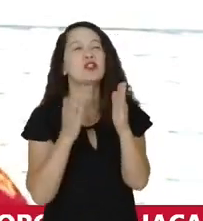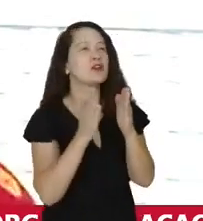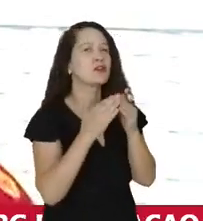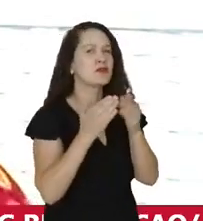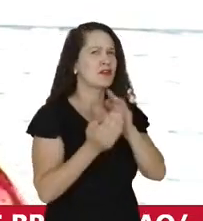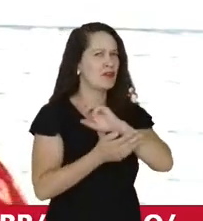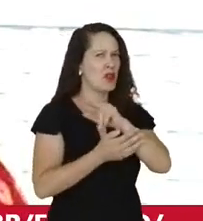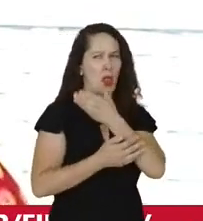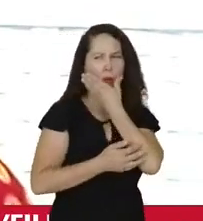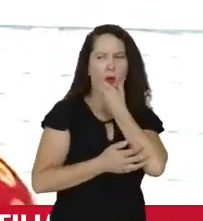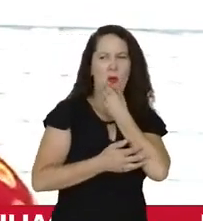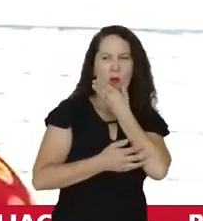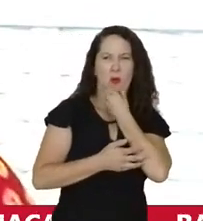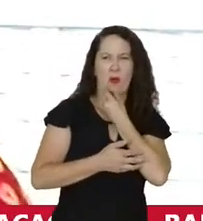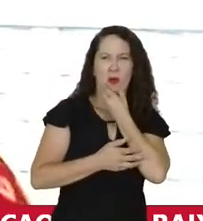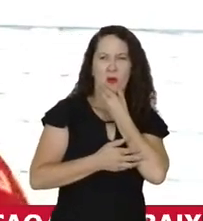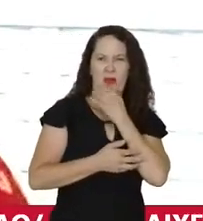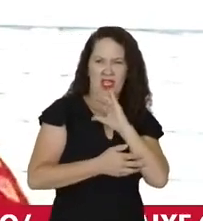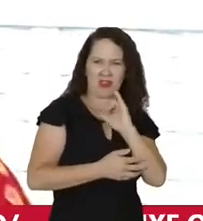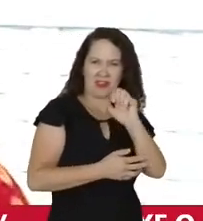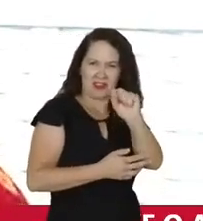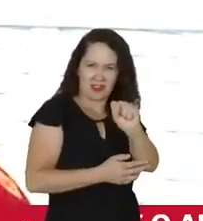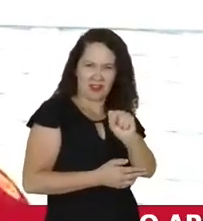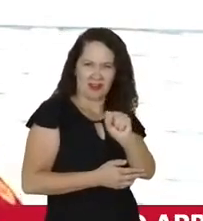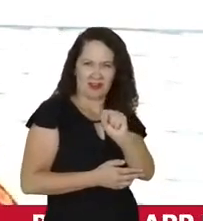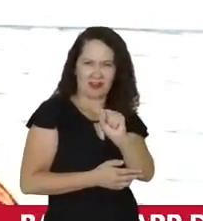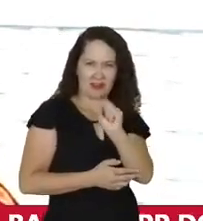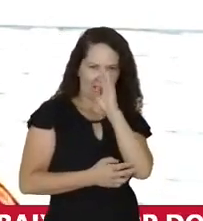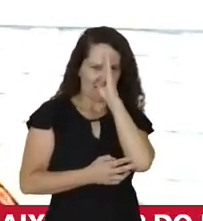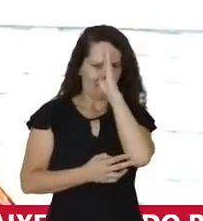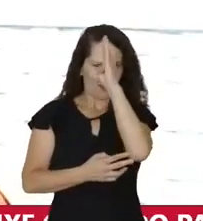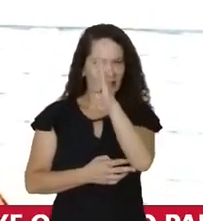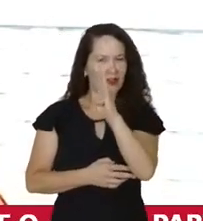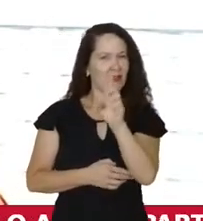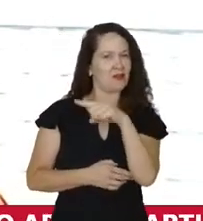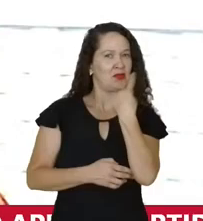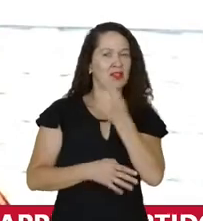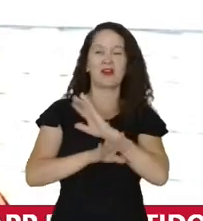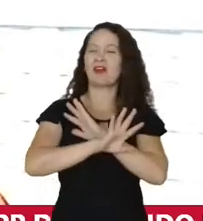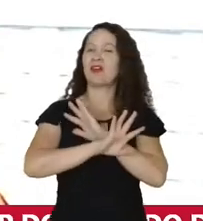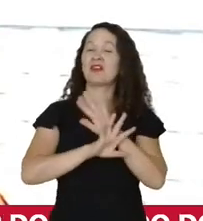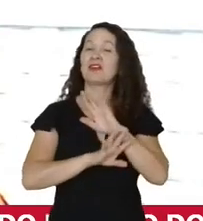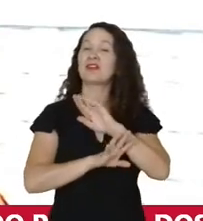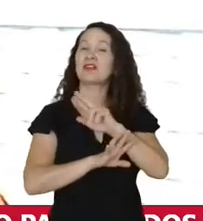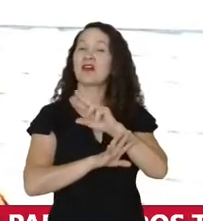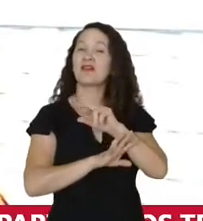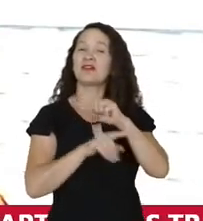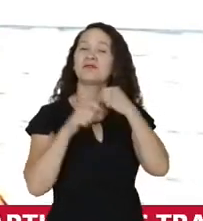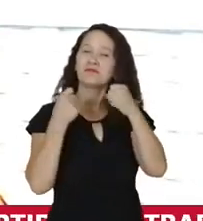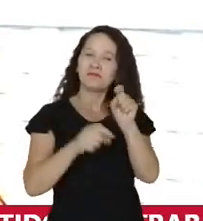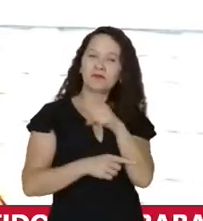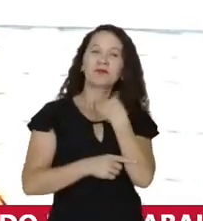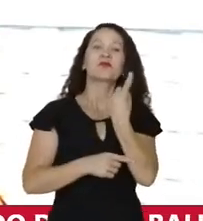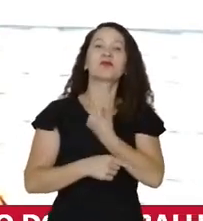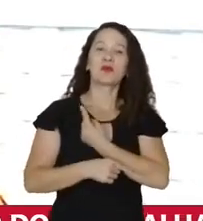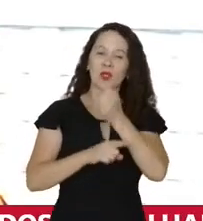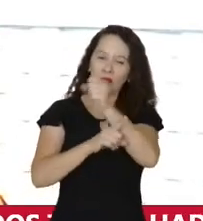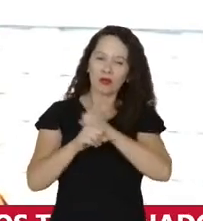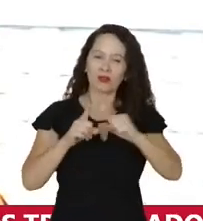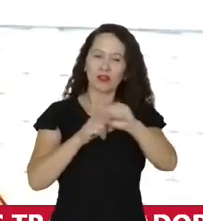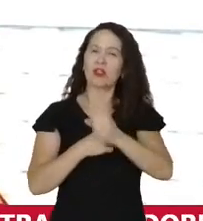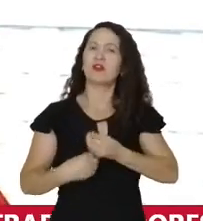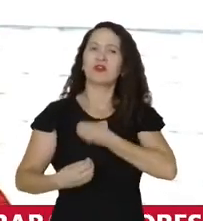o macho cisgênero hétero faz para nós. É uma necessidade para que esta